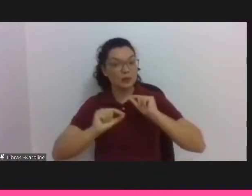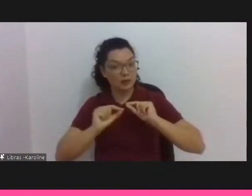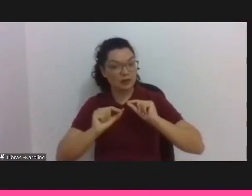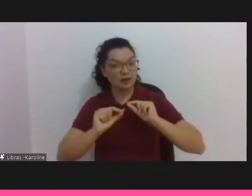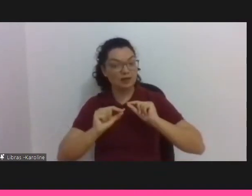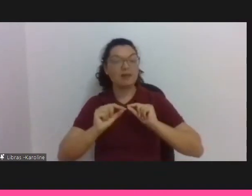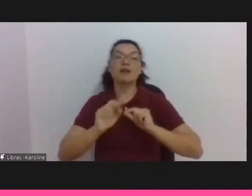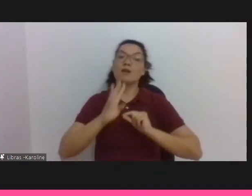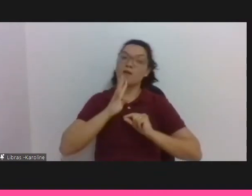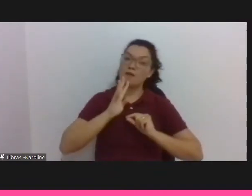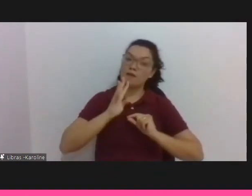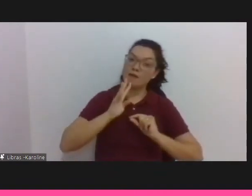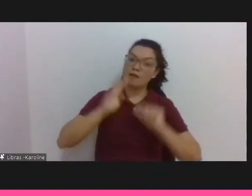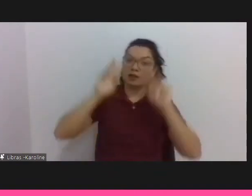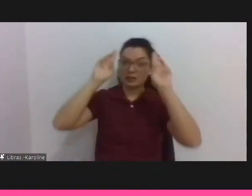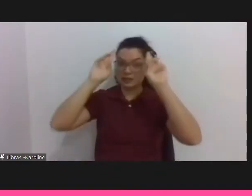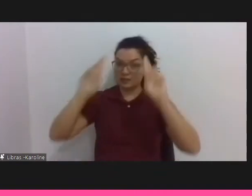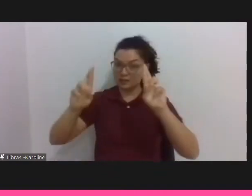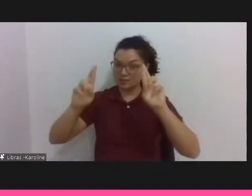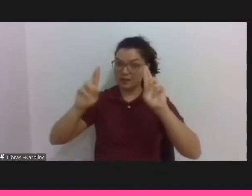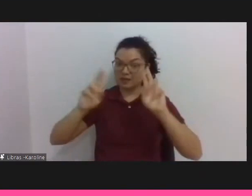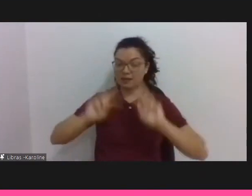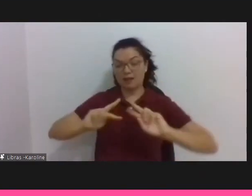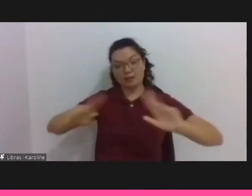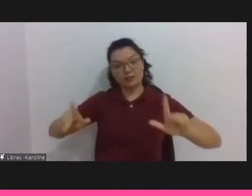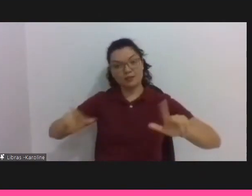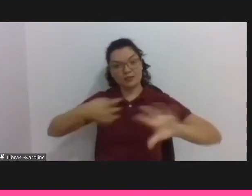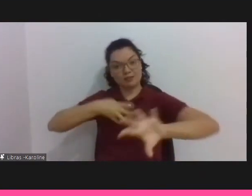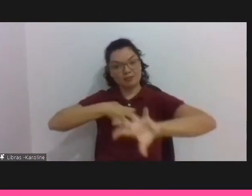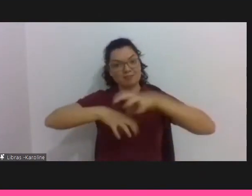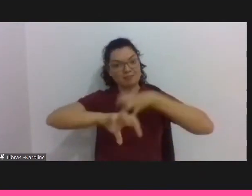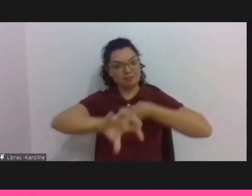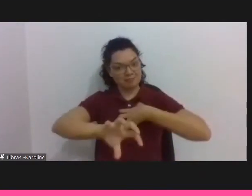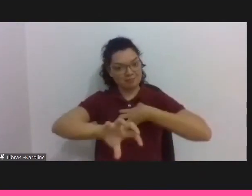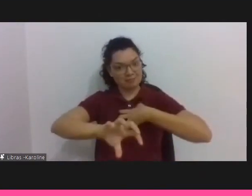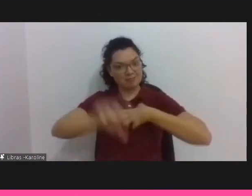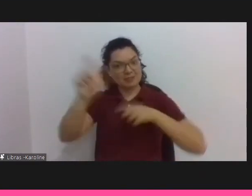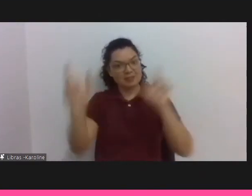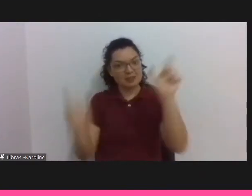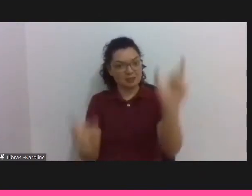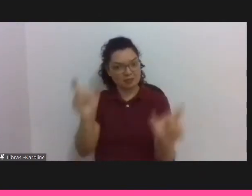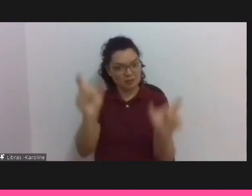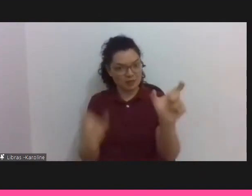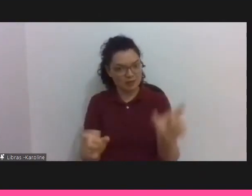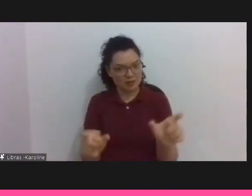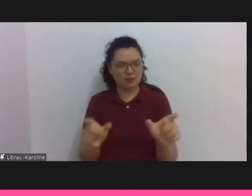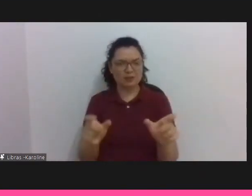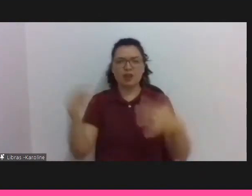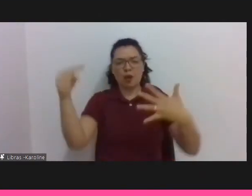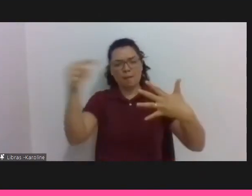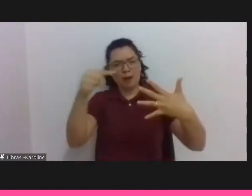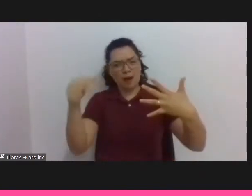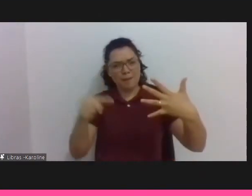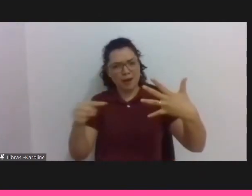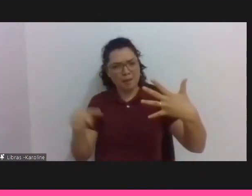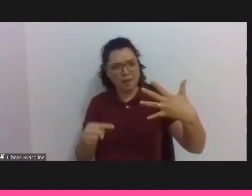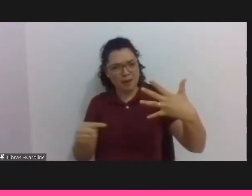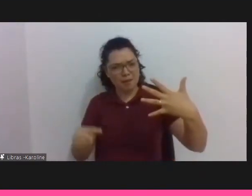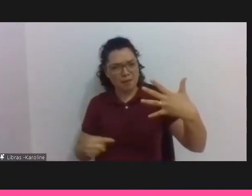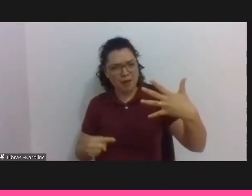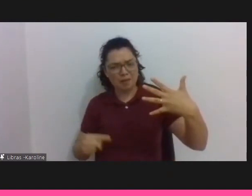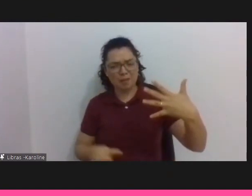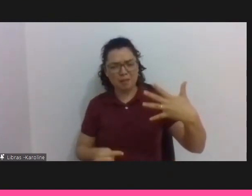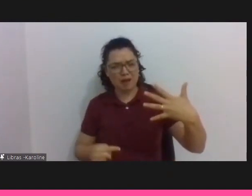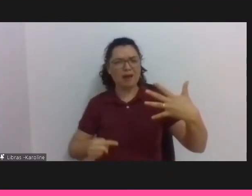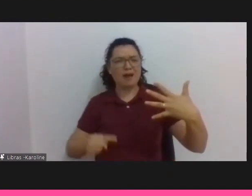a experiência do outro. No conjunto, as falas de Gabriel, Rebeca, Paula, Vanessa, Jorge, Hugo e